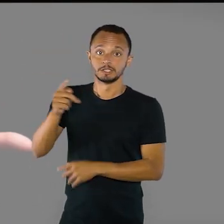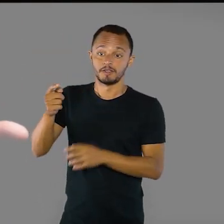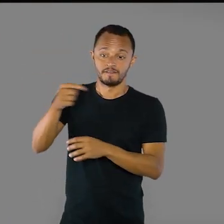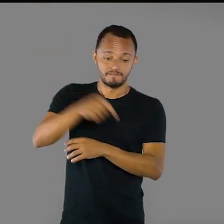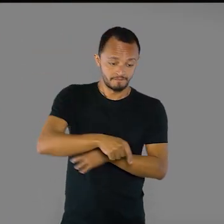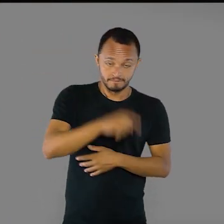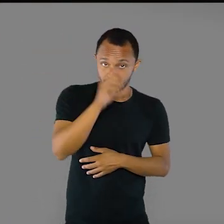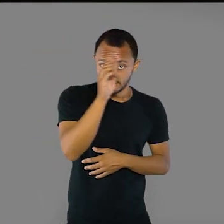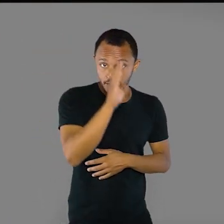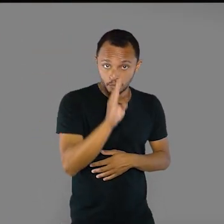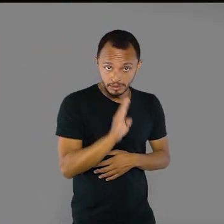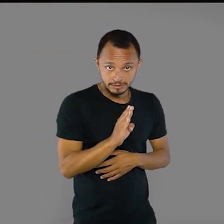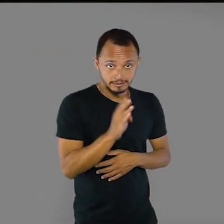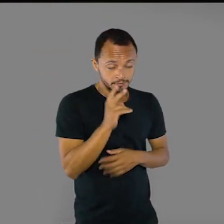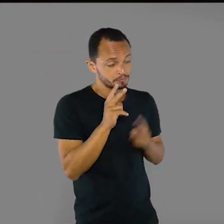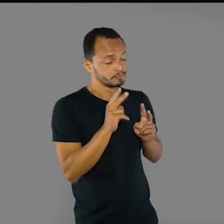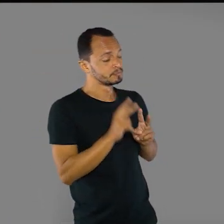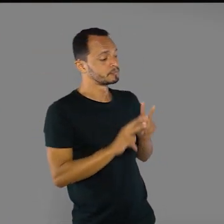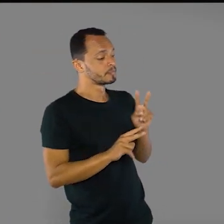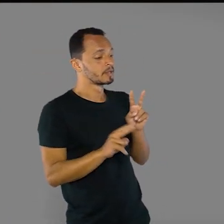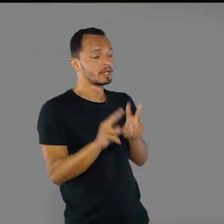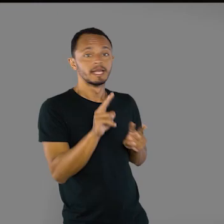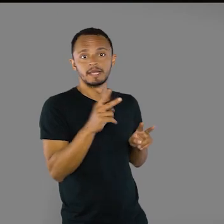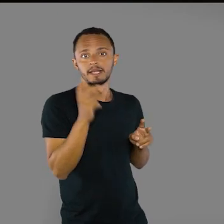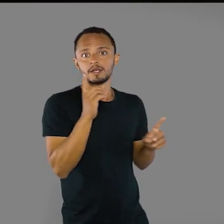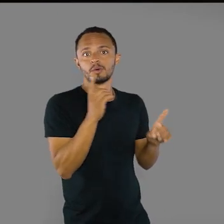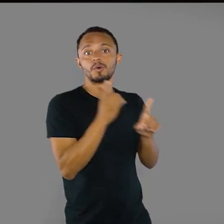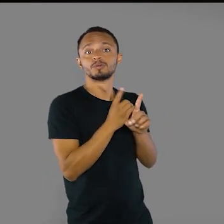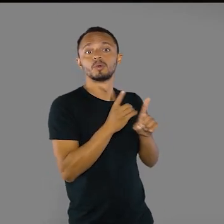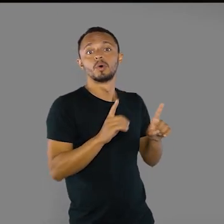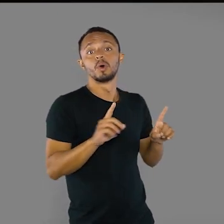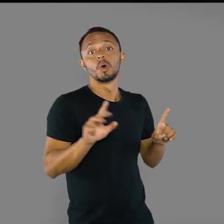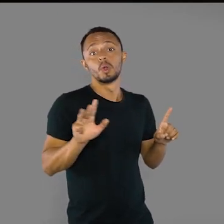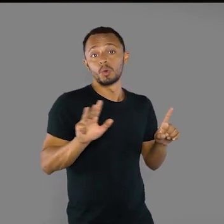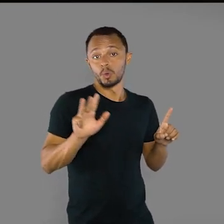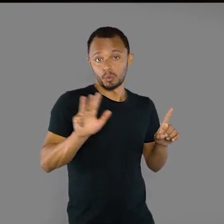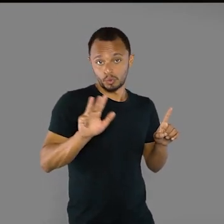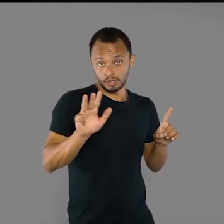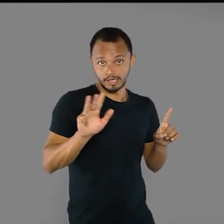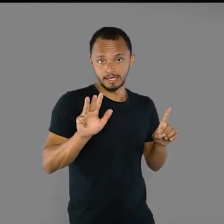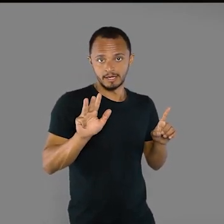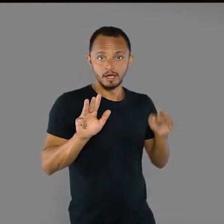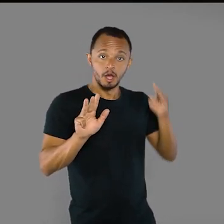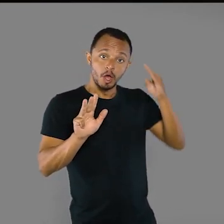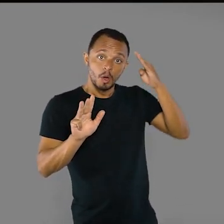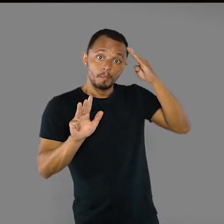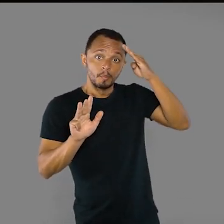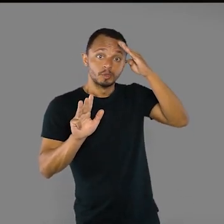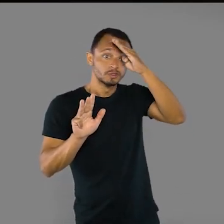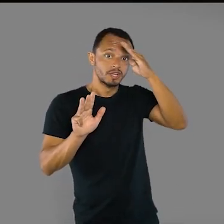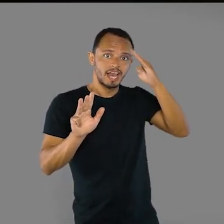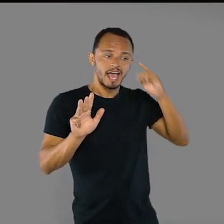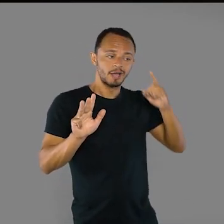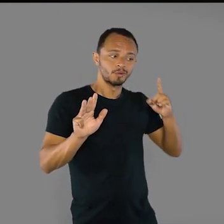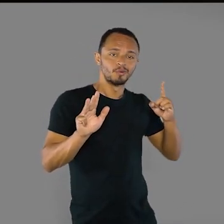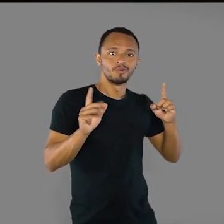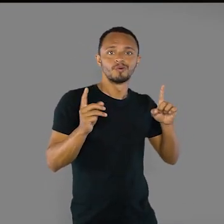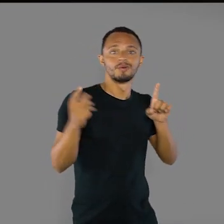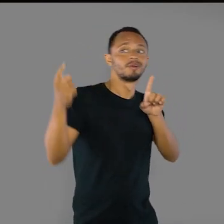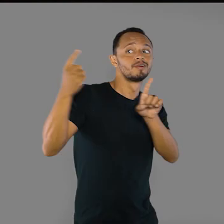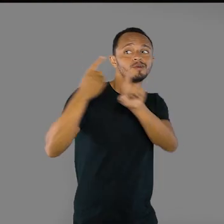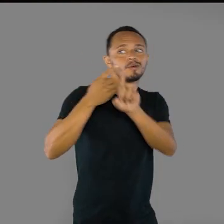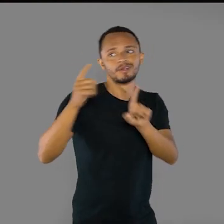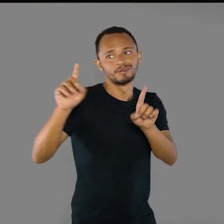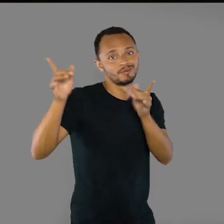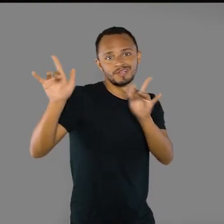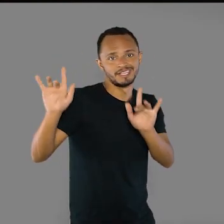aqui, como ele encontrou com o Lula antes, o Bolsonaro não quis encontrá-lo. E